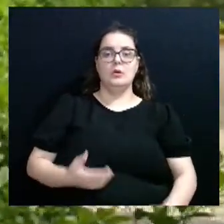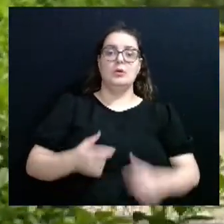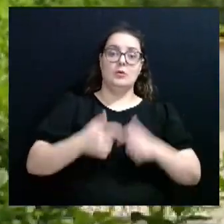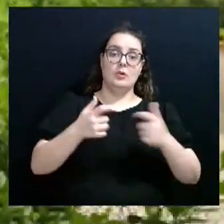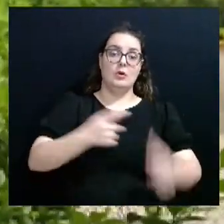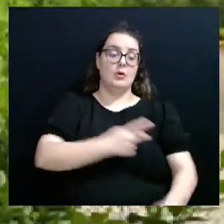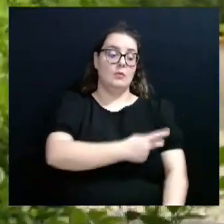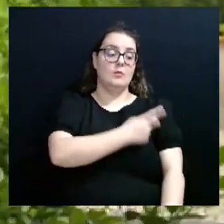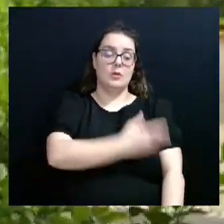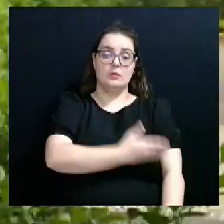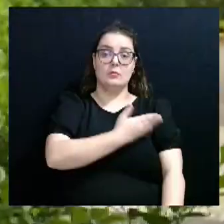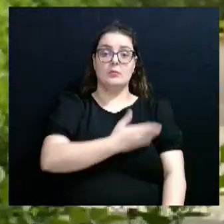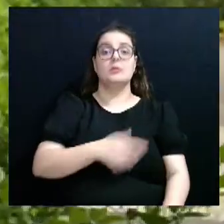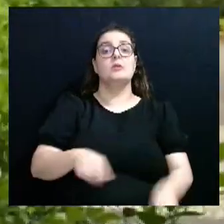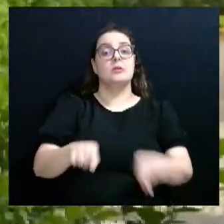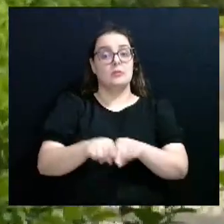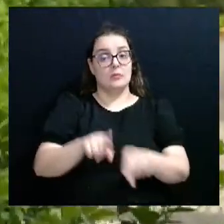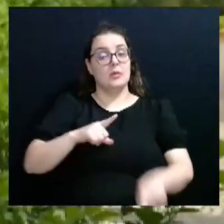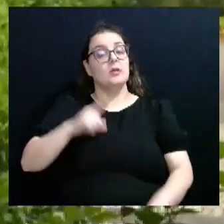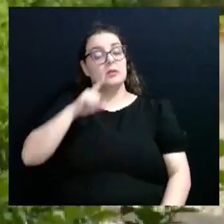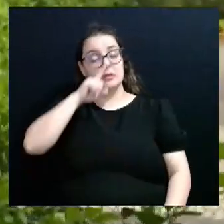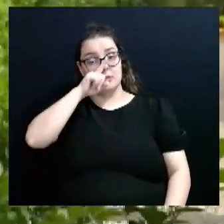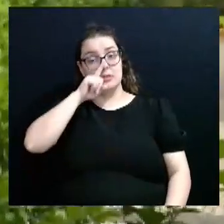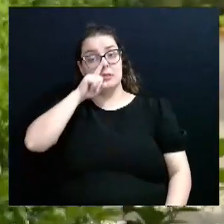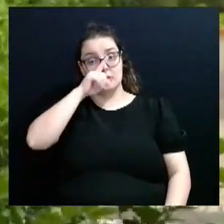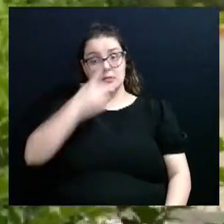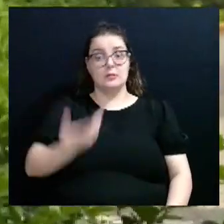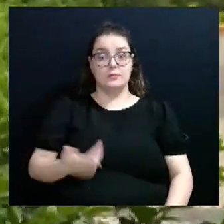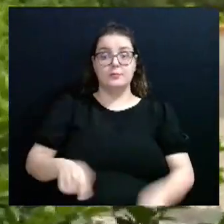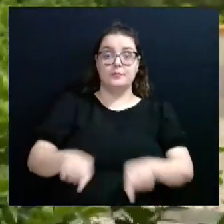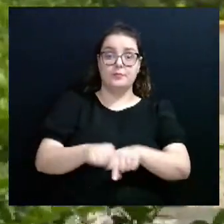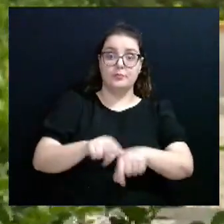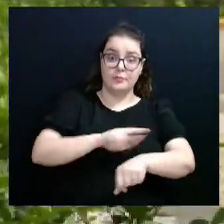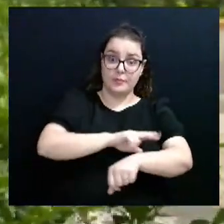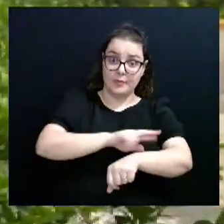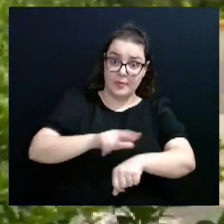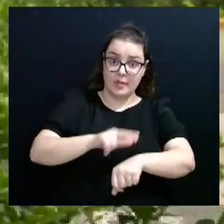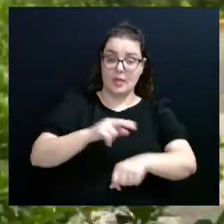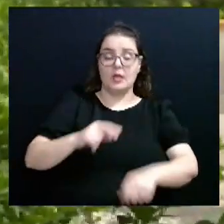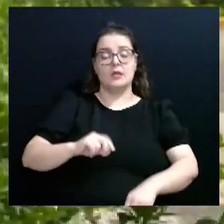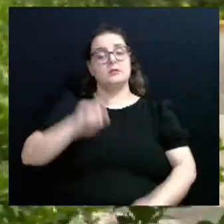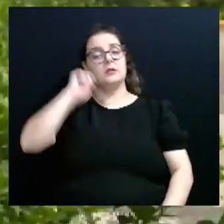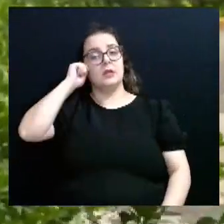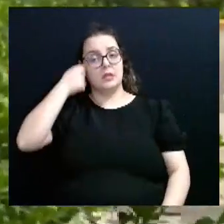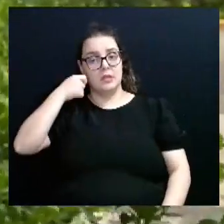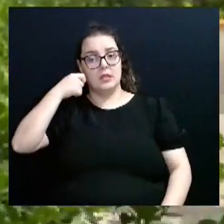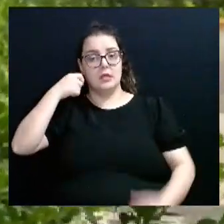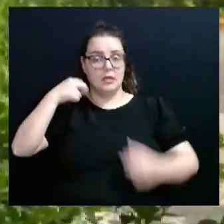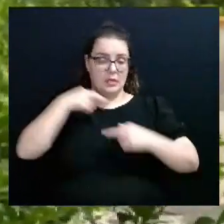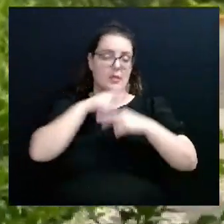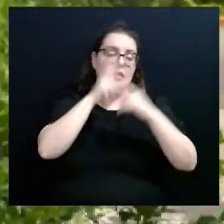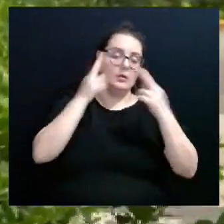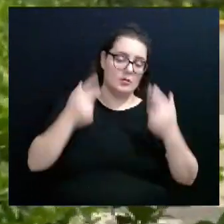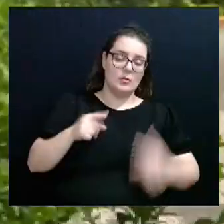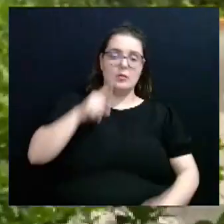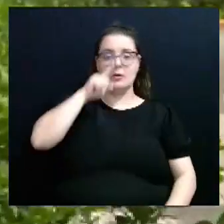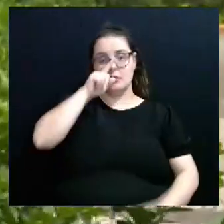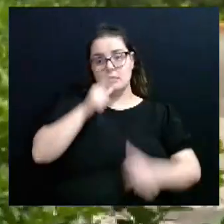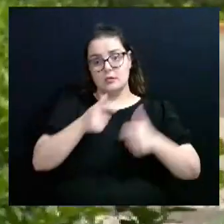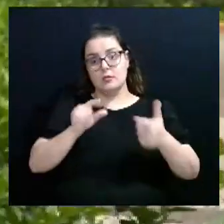arterial, também aqueles homens da raça negra acabam tendo um risco um pouco maior e, por